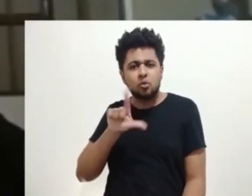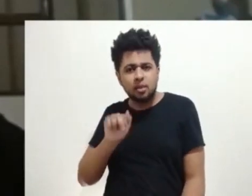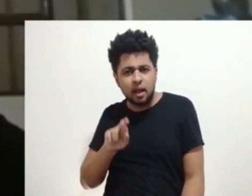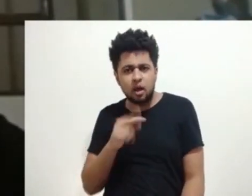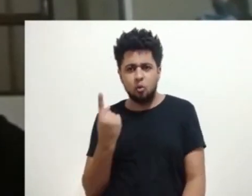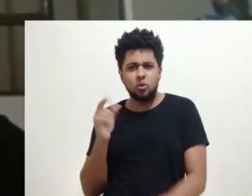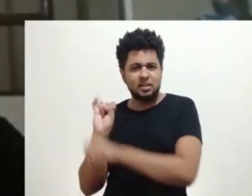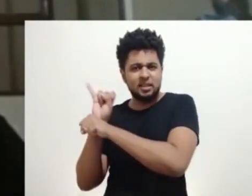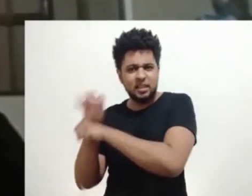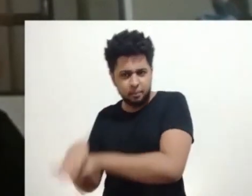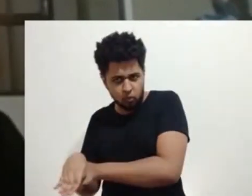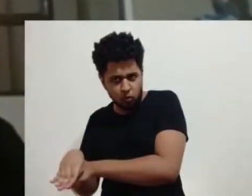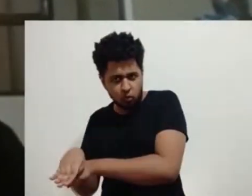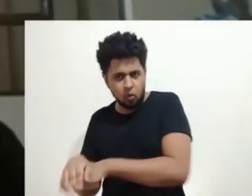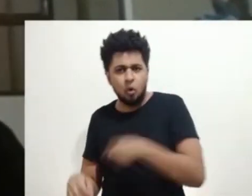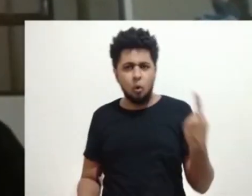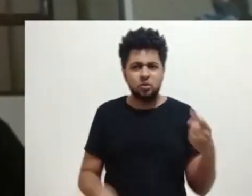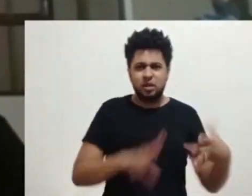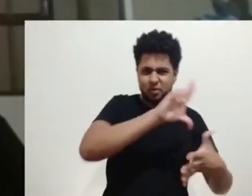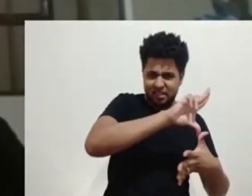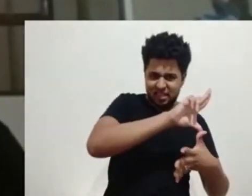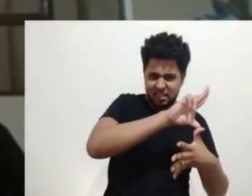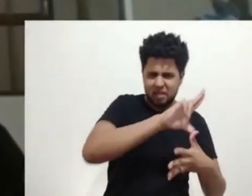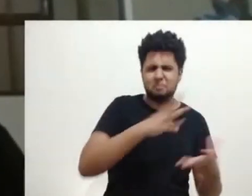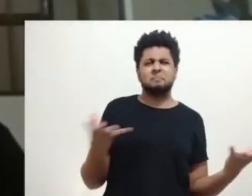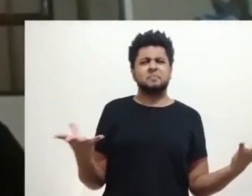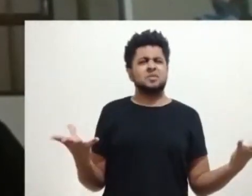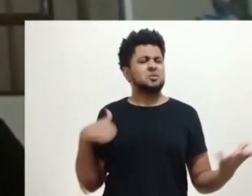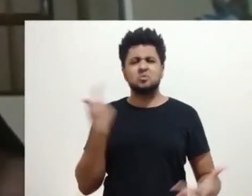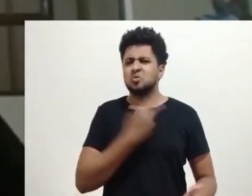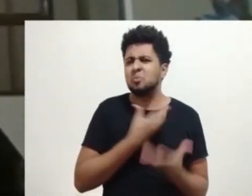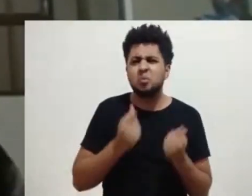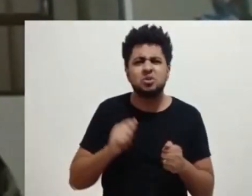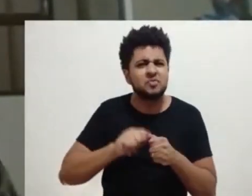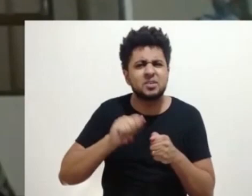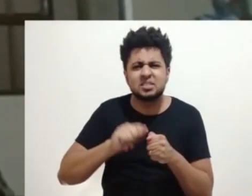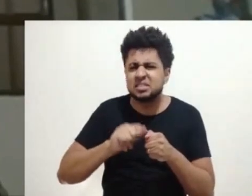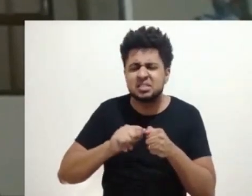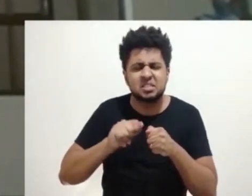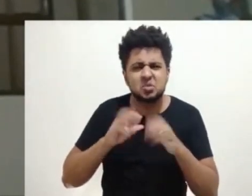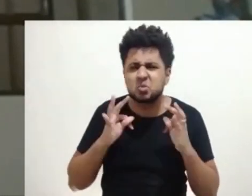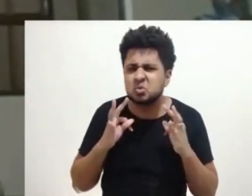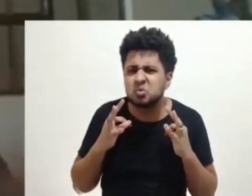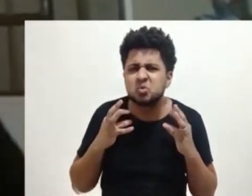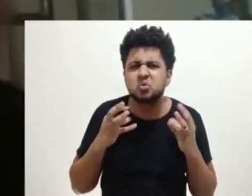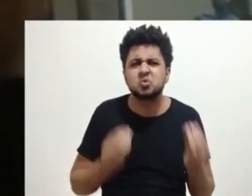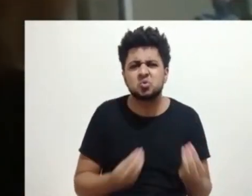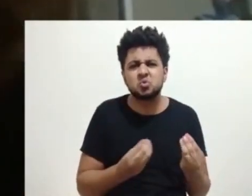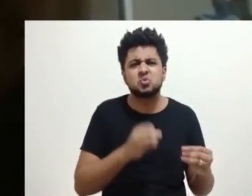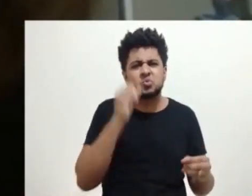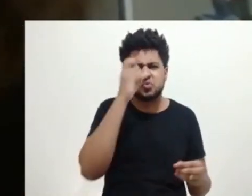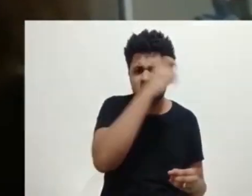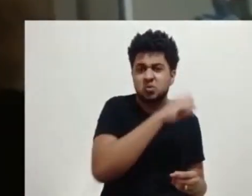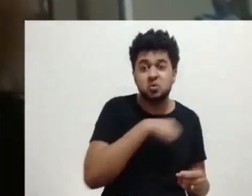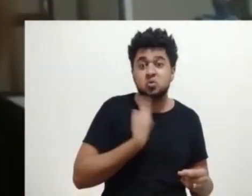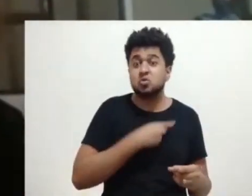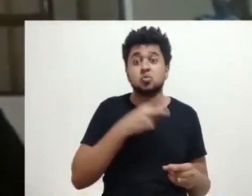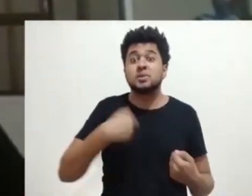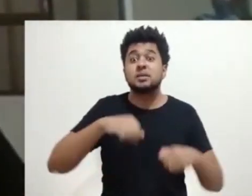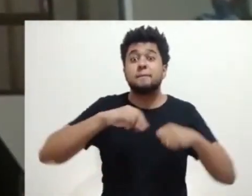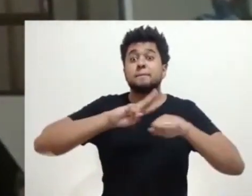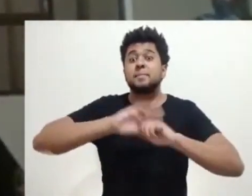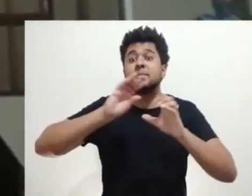com o município, meu Deus, a gente vai poder fazer tudo aqui, a gente não precisa mandar mais nada para fora, tem